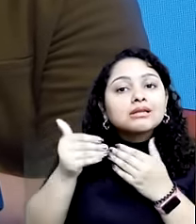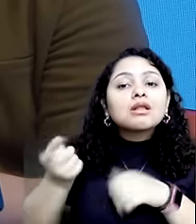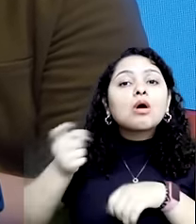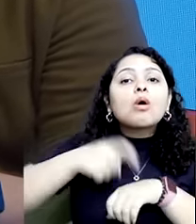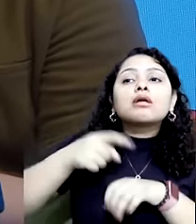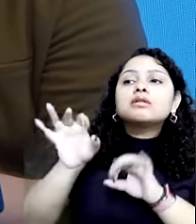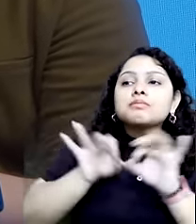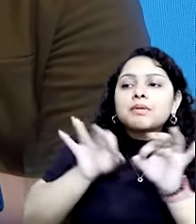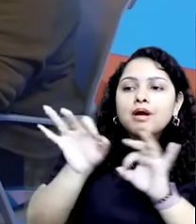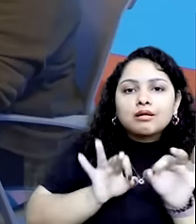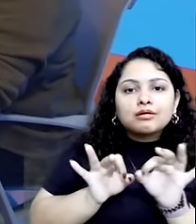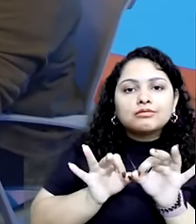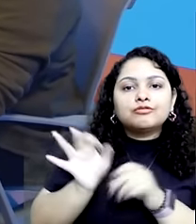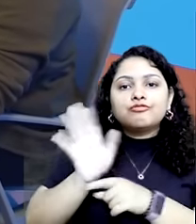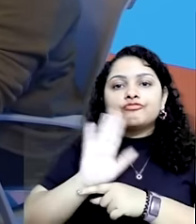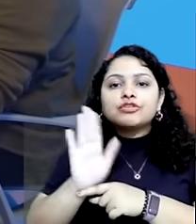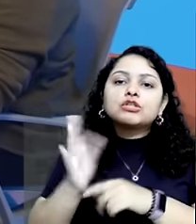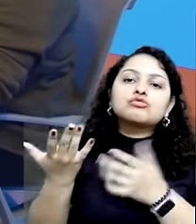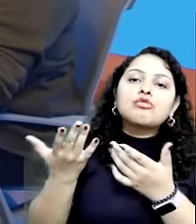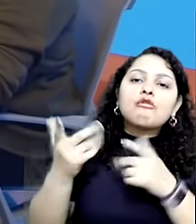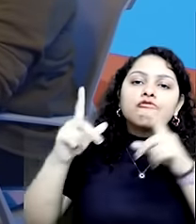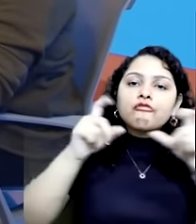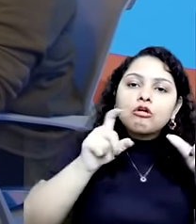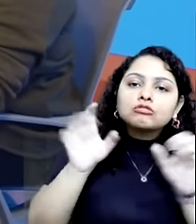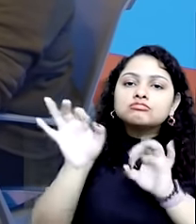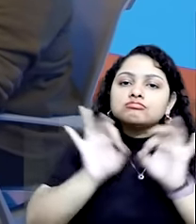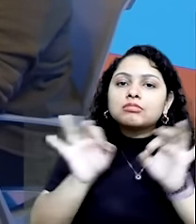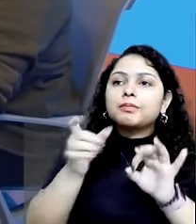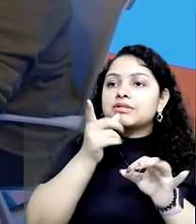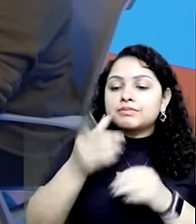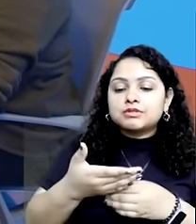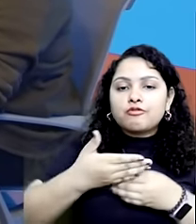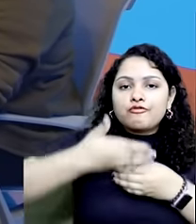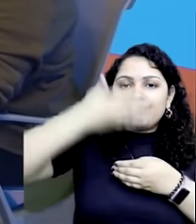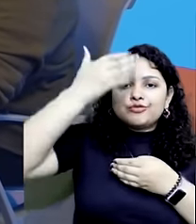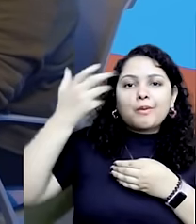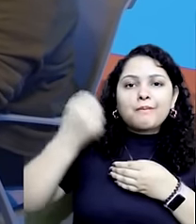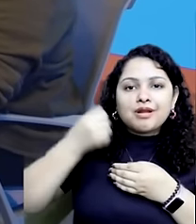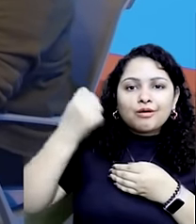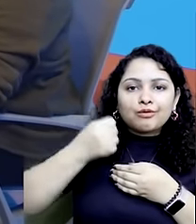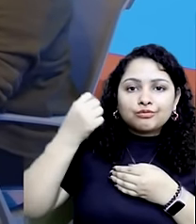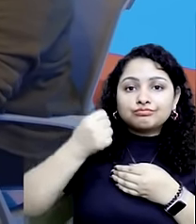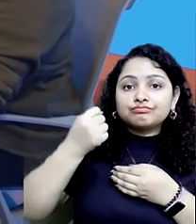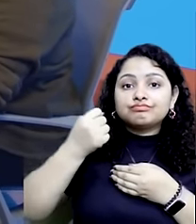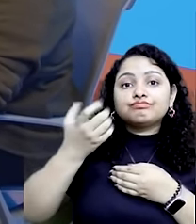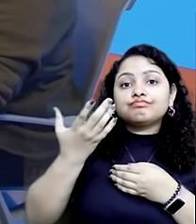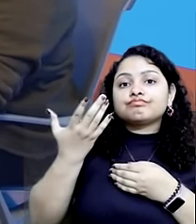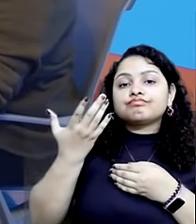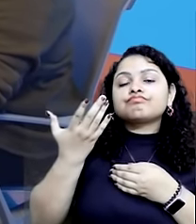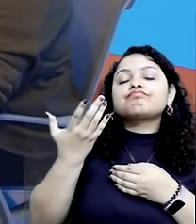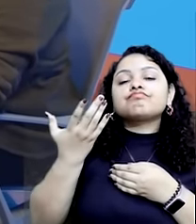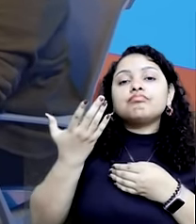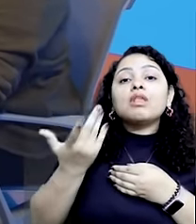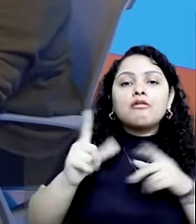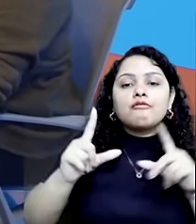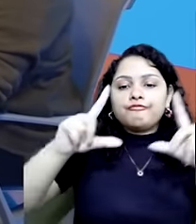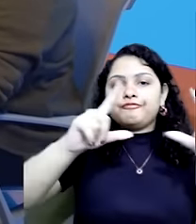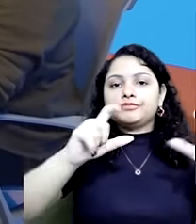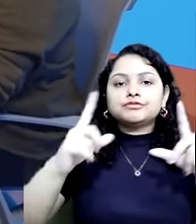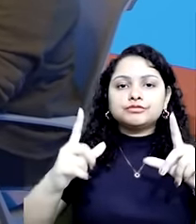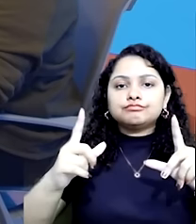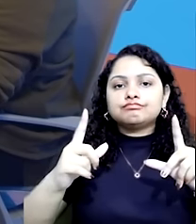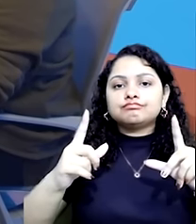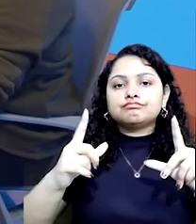fazer uma composição então de repente a pessoa tem ali um fundo branco como a k gente falou de repente um fundo infinito Faz aquela foto e